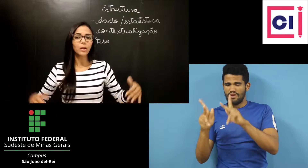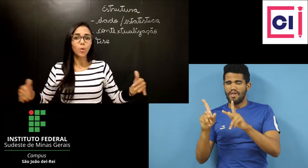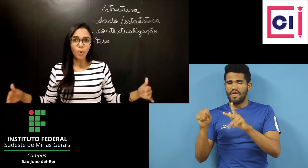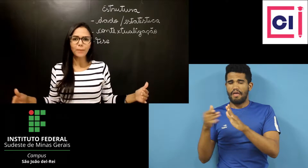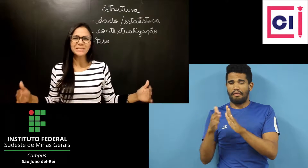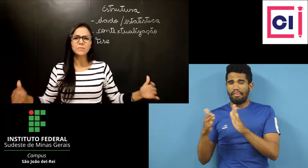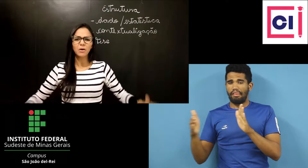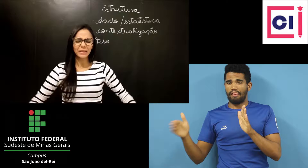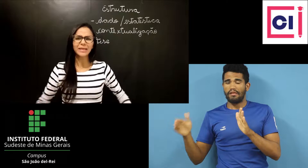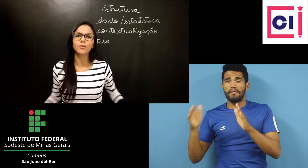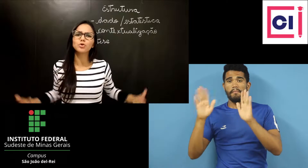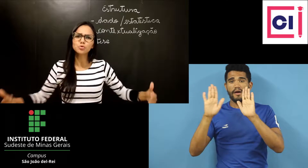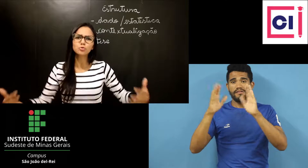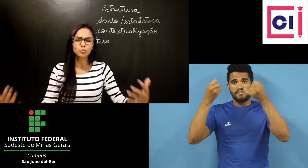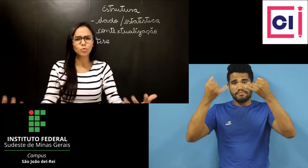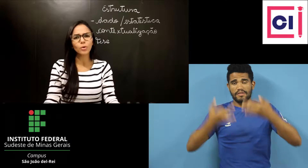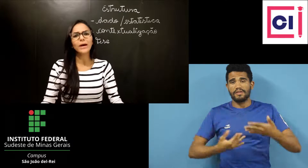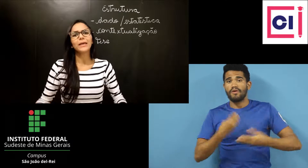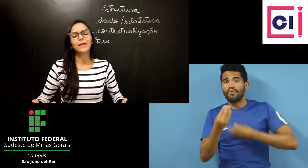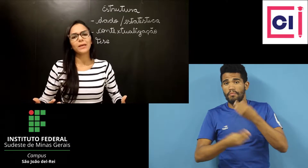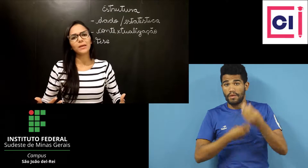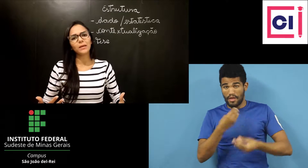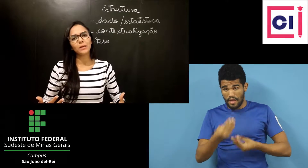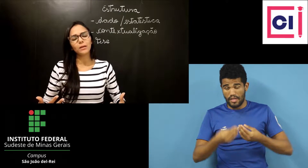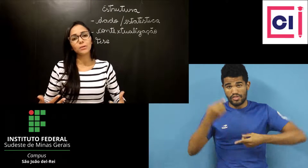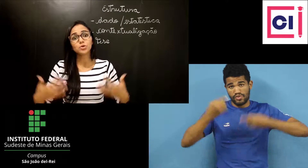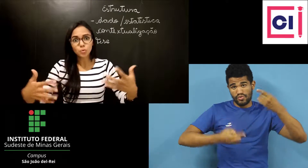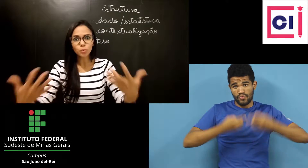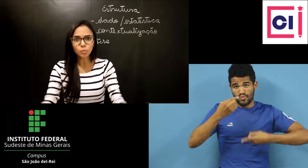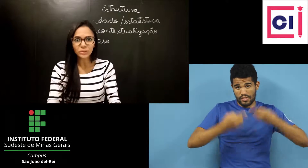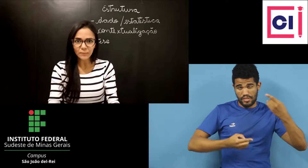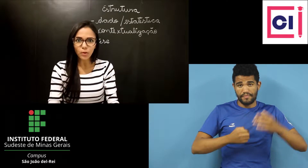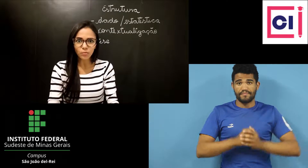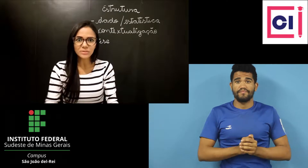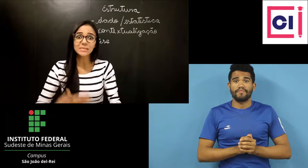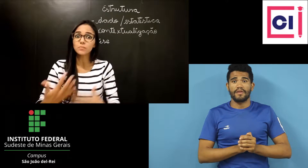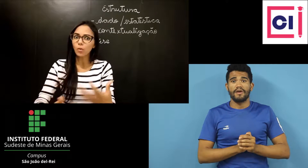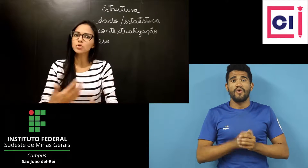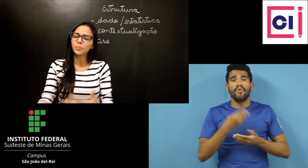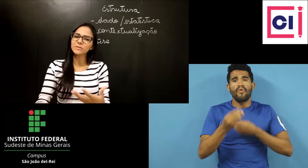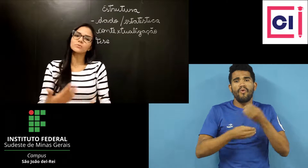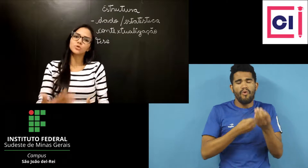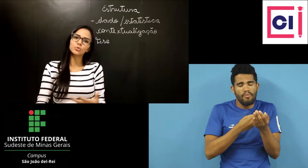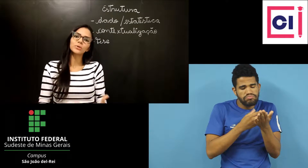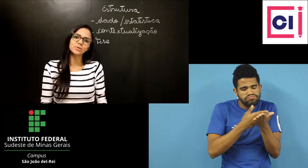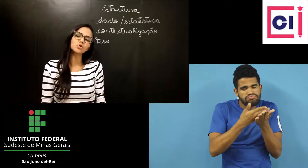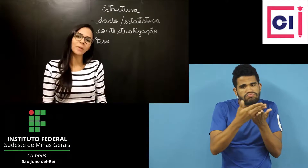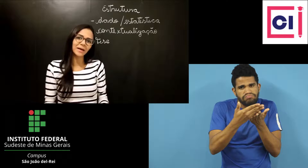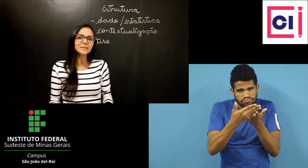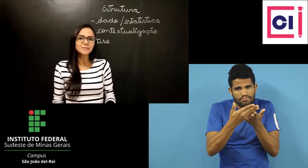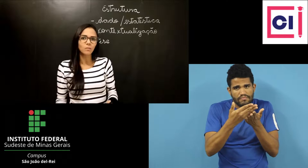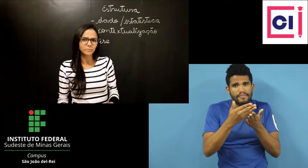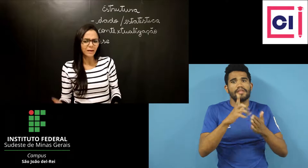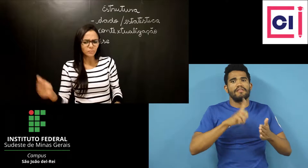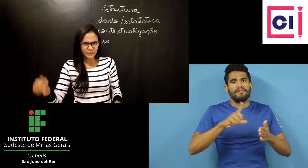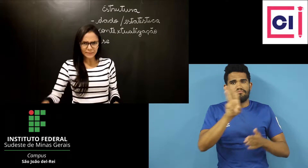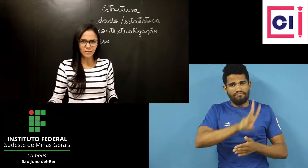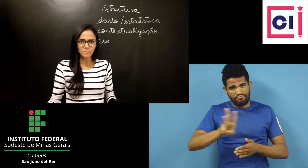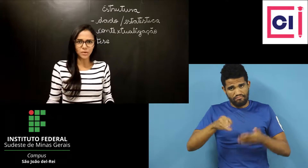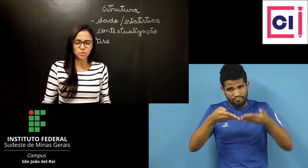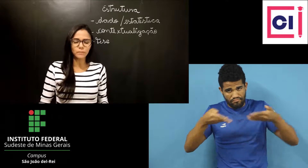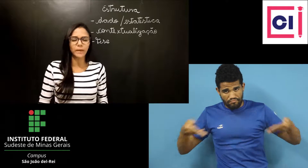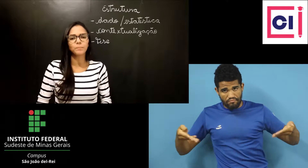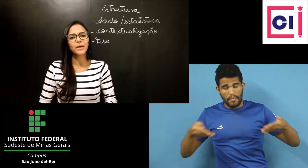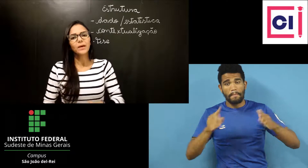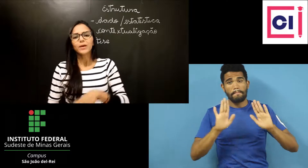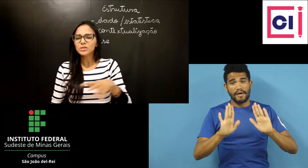uma aula longa, mas é uma aula em que eu estruturo e discuto um tema com vocês e mostro o processo de estruturação de uma redação, tá? O link tá aqui